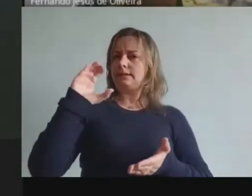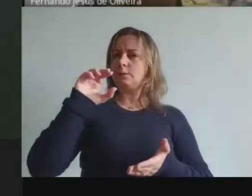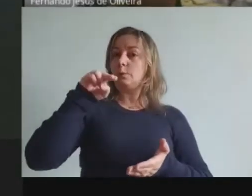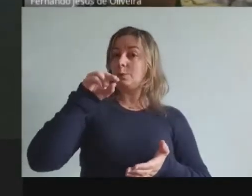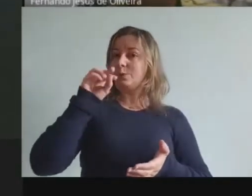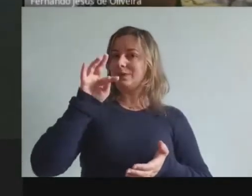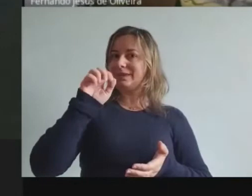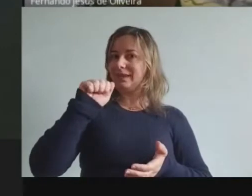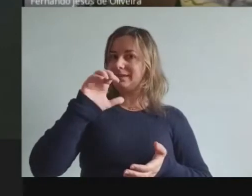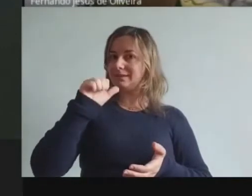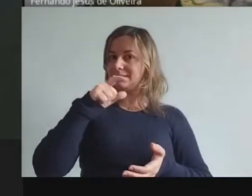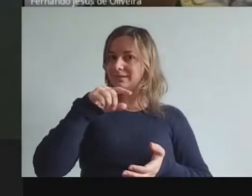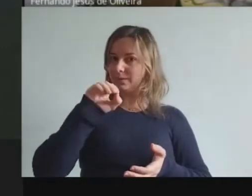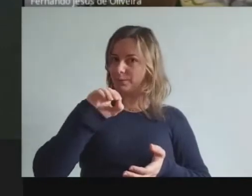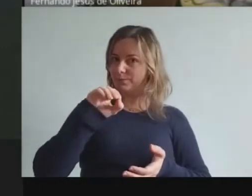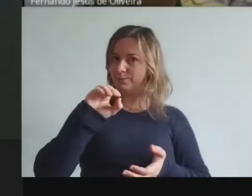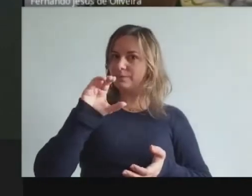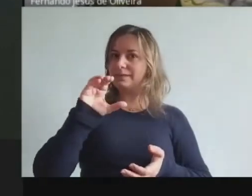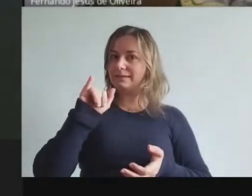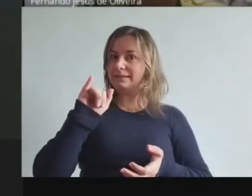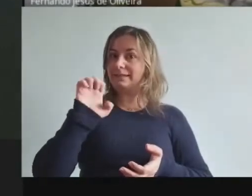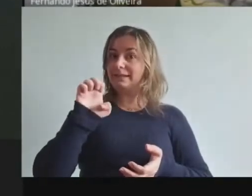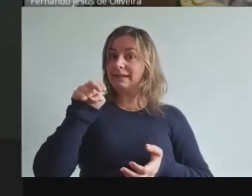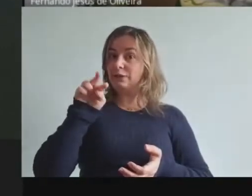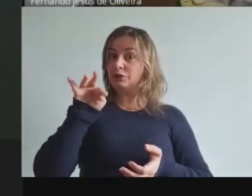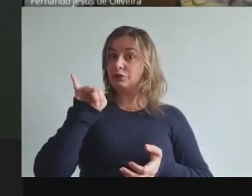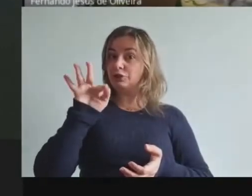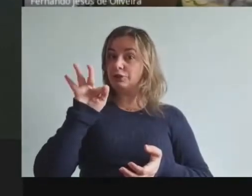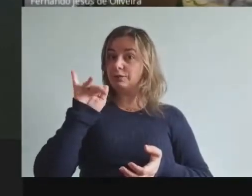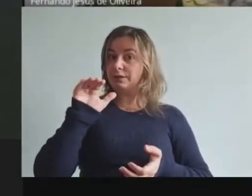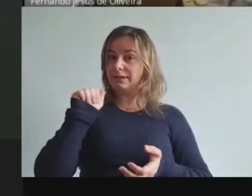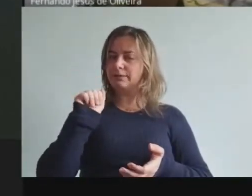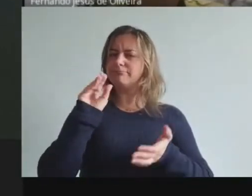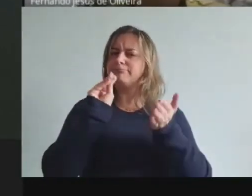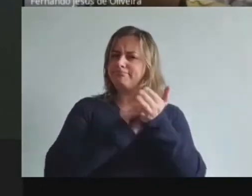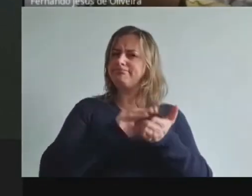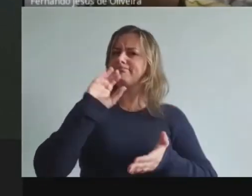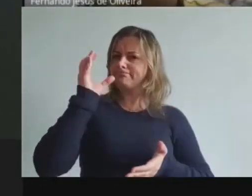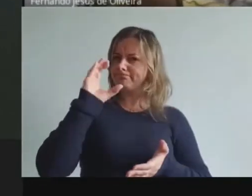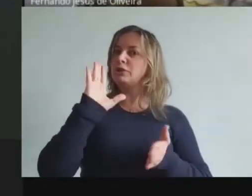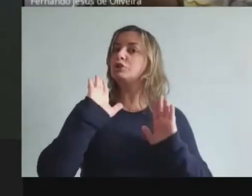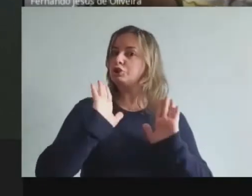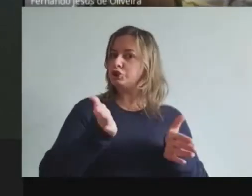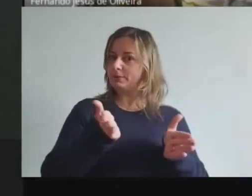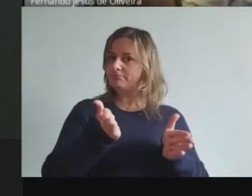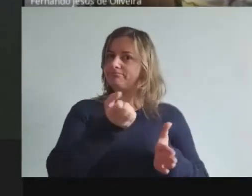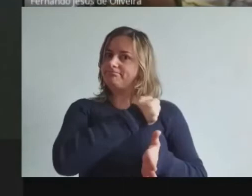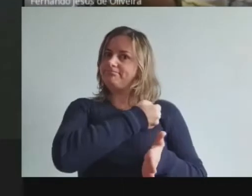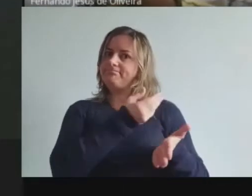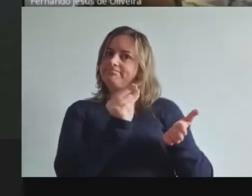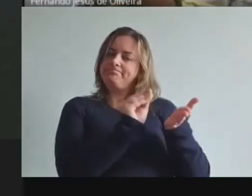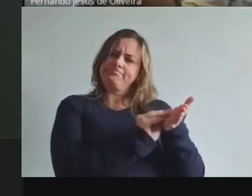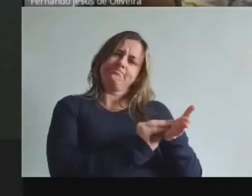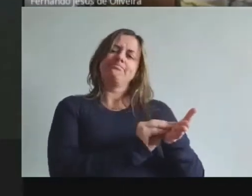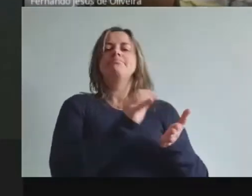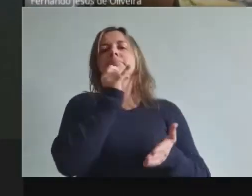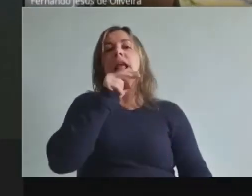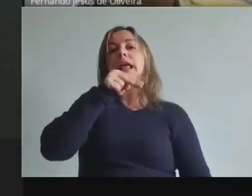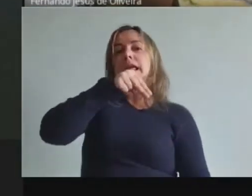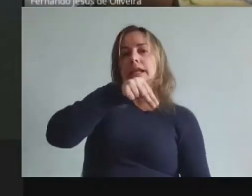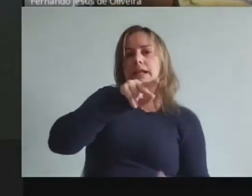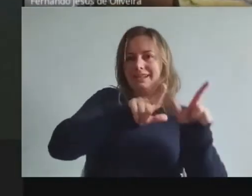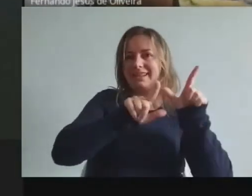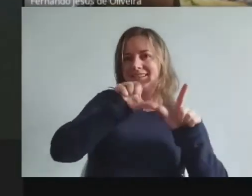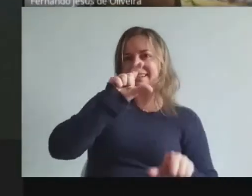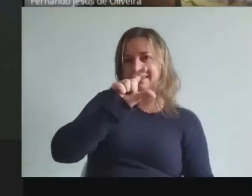escrever primeiramente o número em notação científica, e aí esse número em notação científica, você tem ele aí como